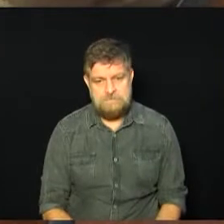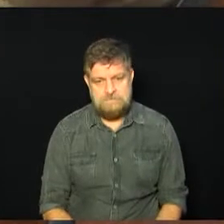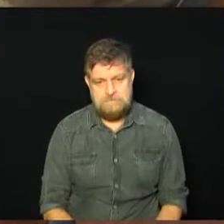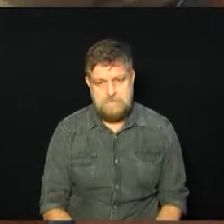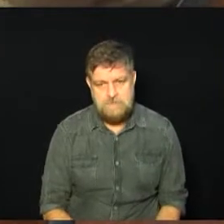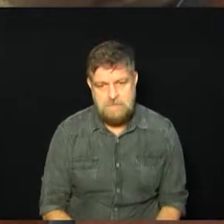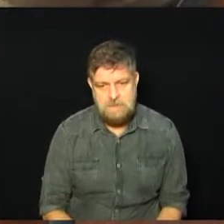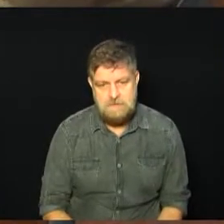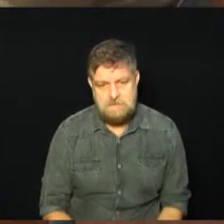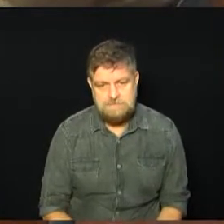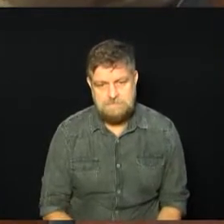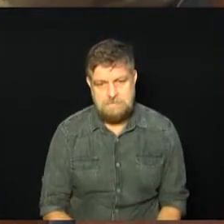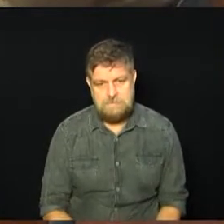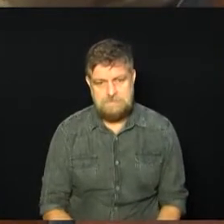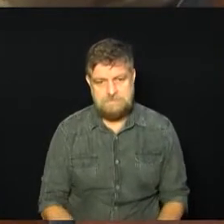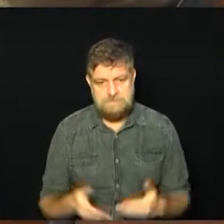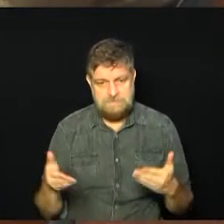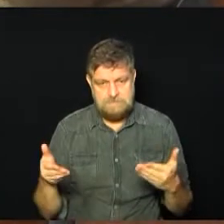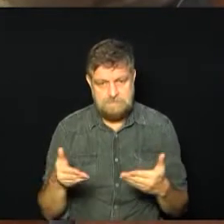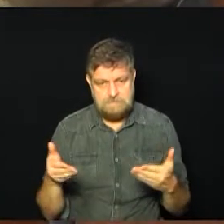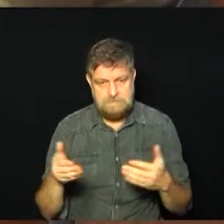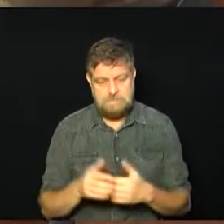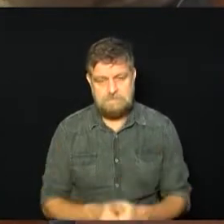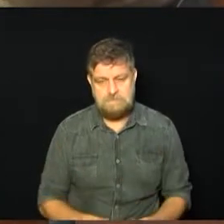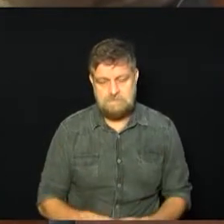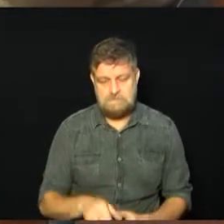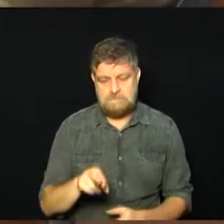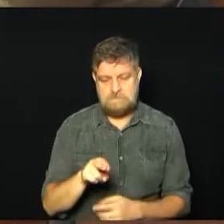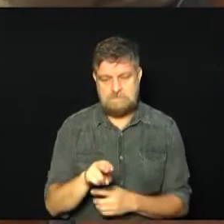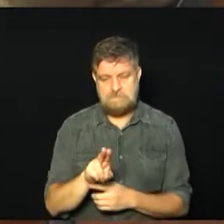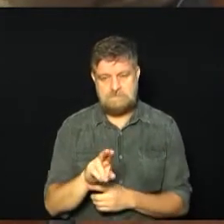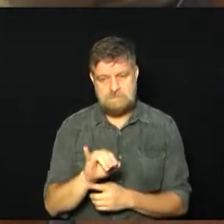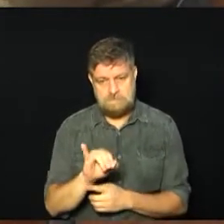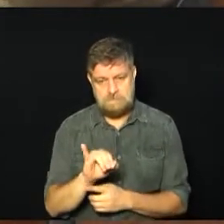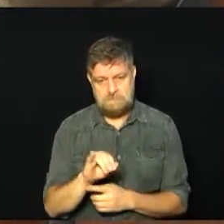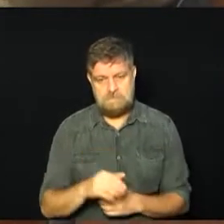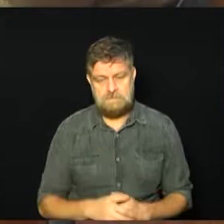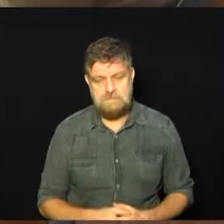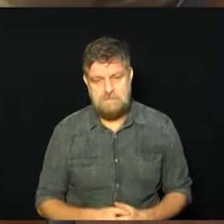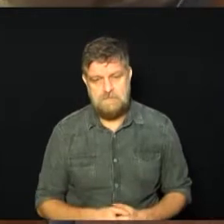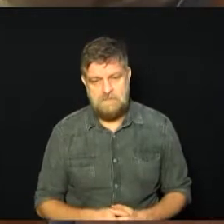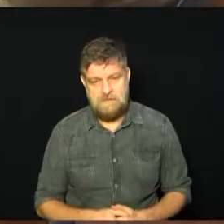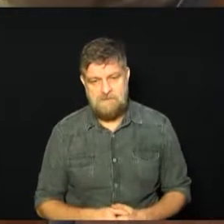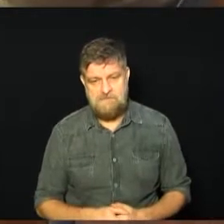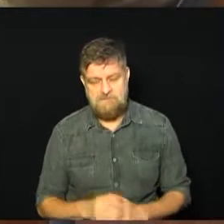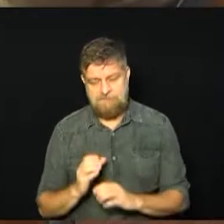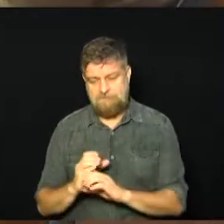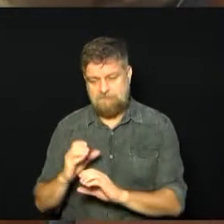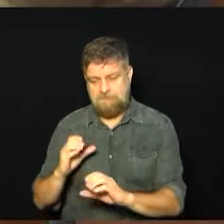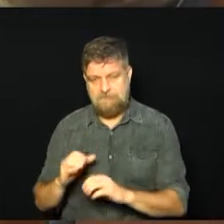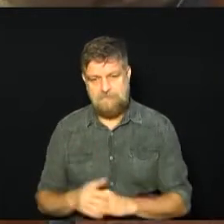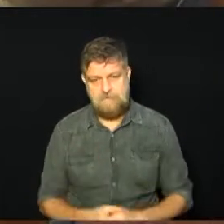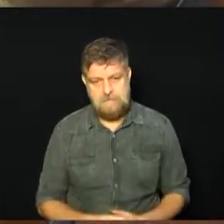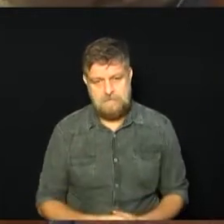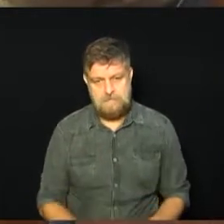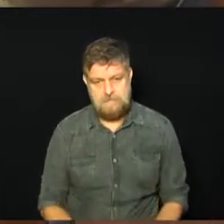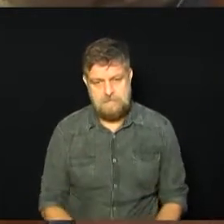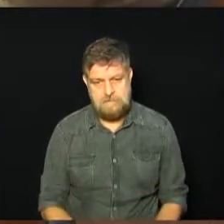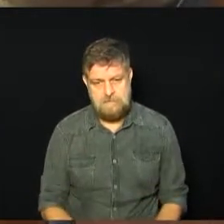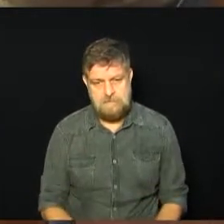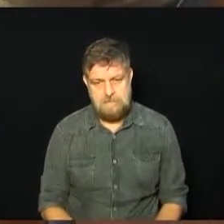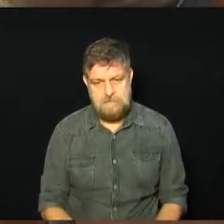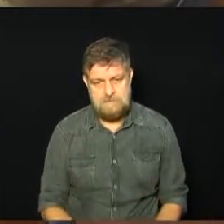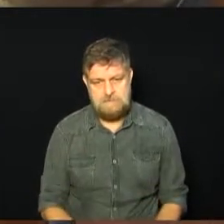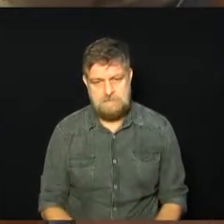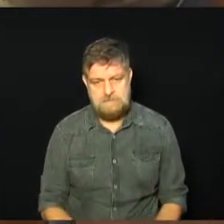Obrigado, Karina. Eu passo agora para o Rui Marô a palavra. Bom dia a todos. Bom dia. Peraí,